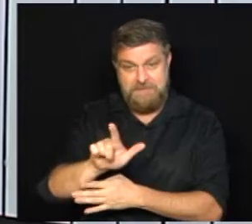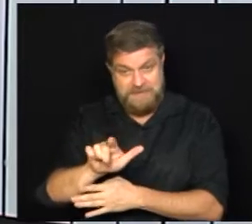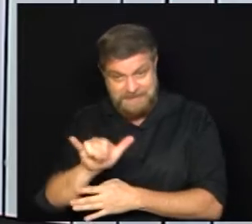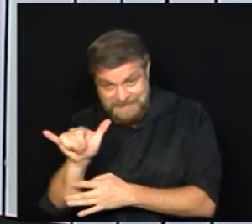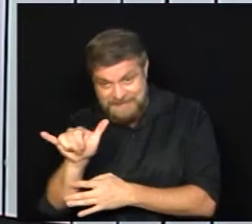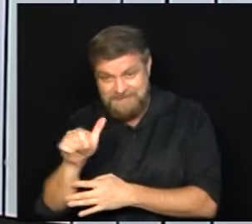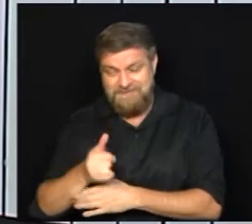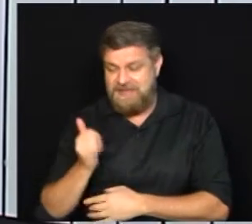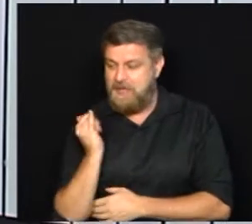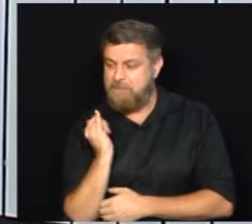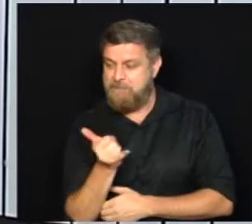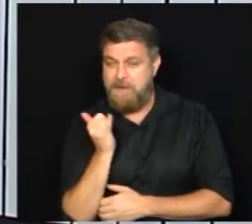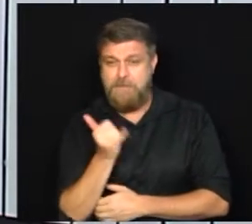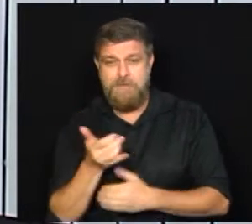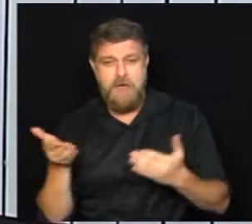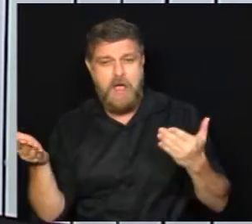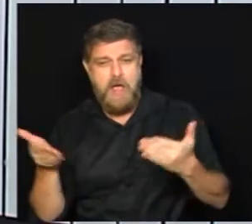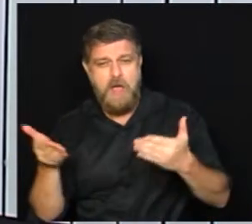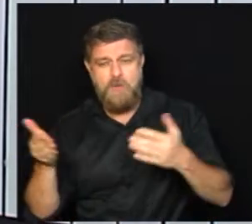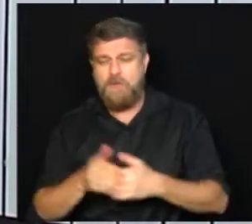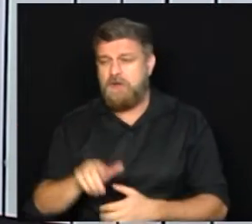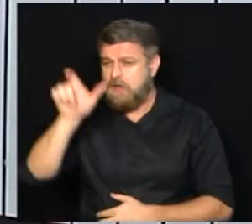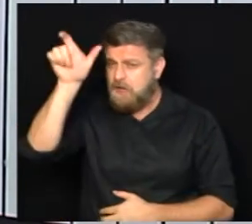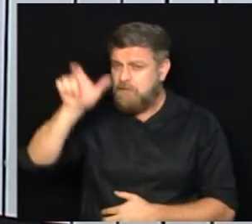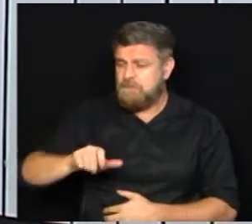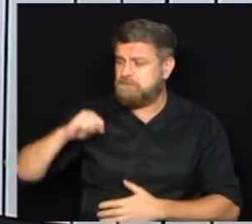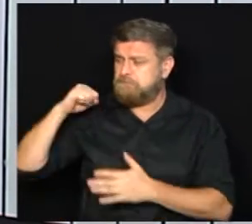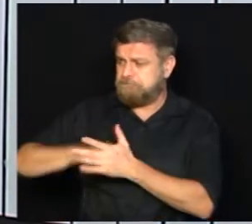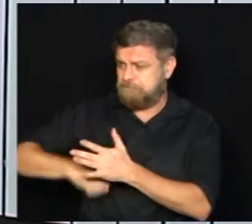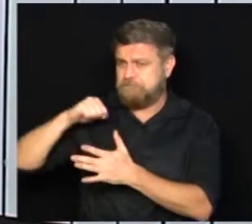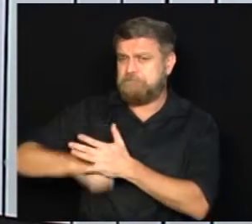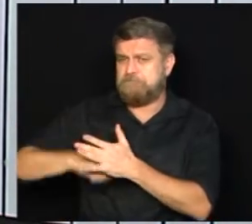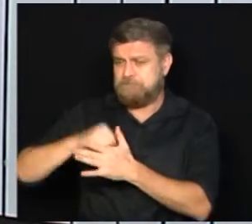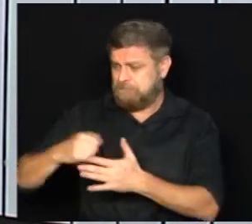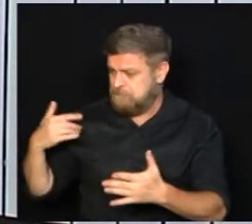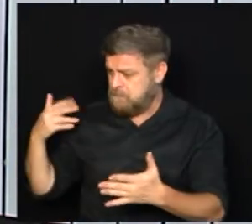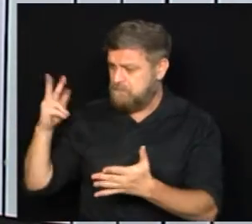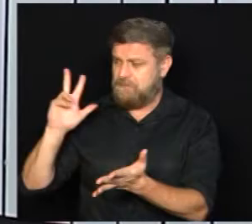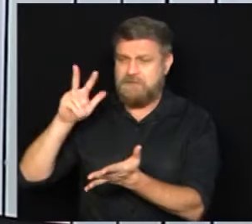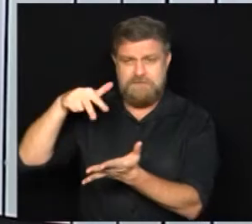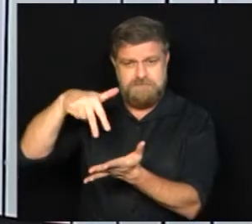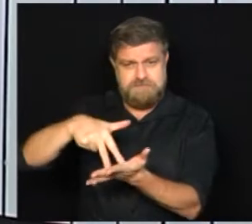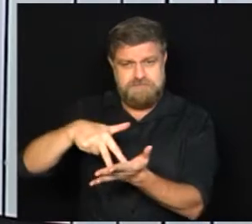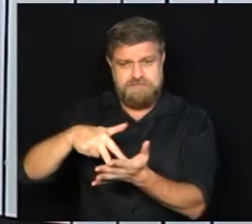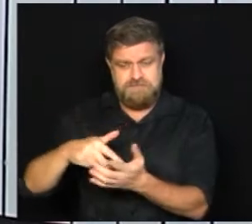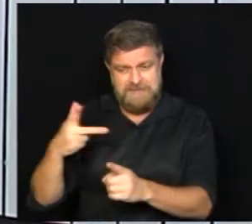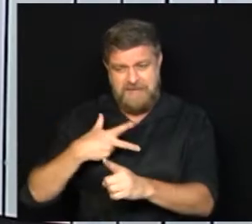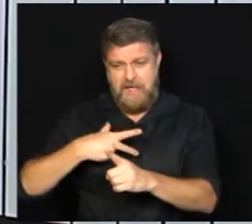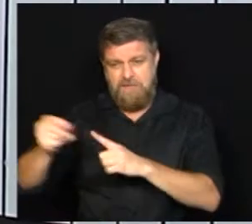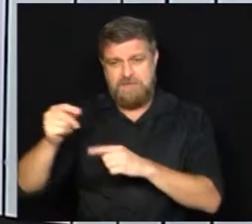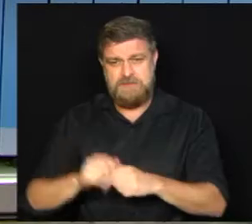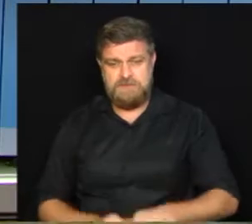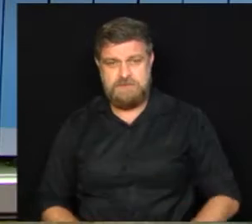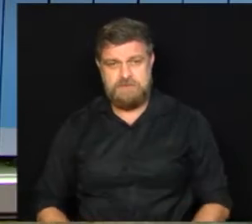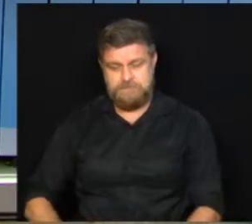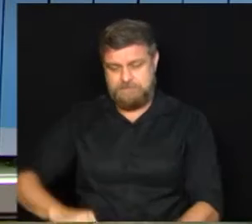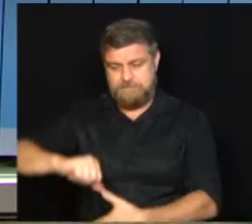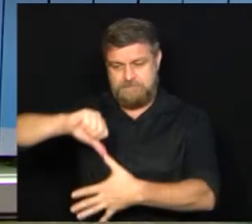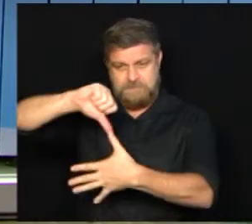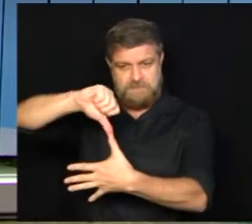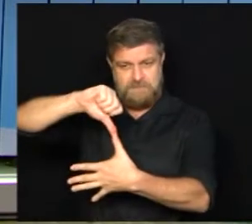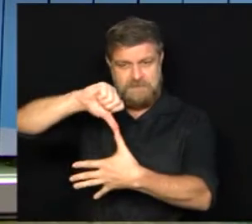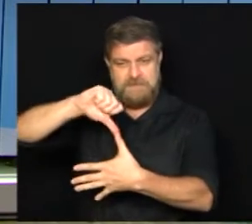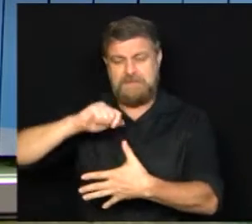contar agora. Podemos dizer que você batalhou muito para chegar hoje a títulos como campeã sul-americana